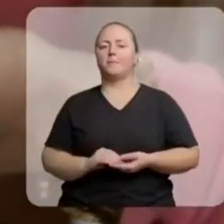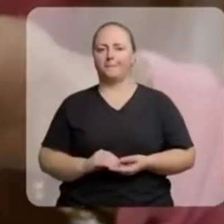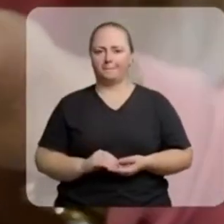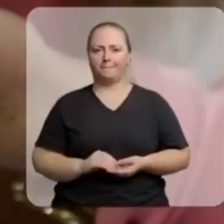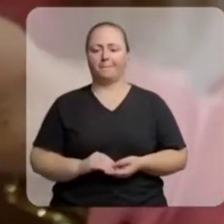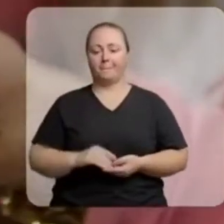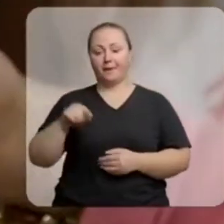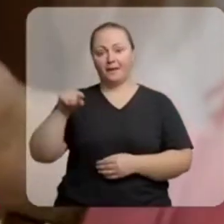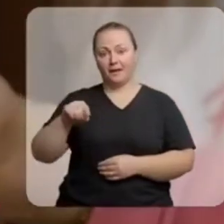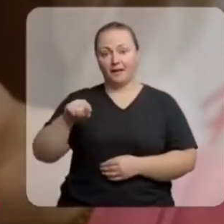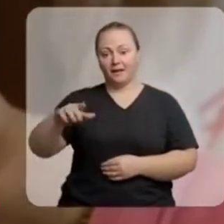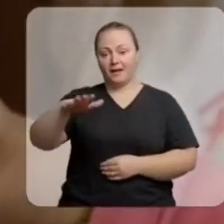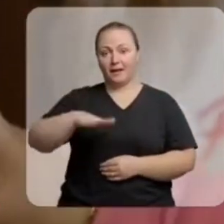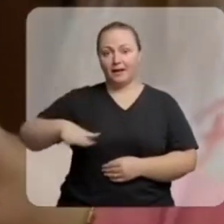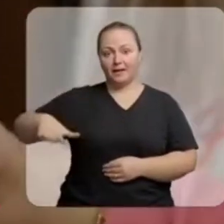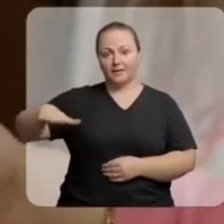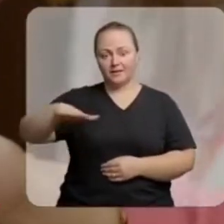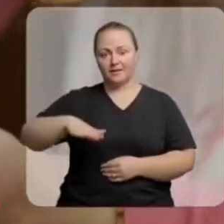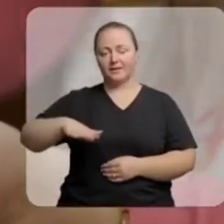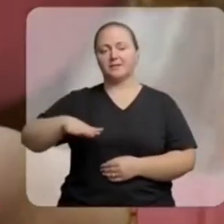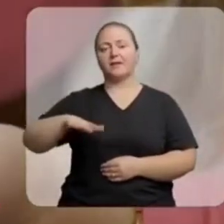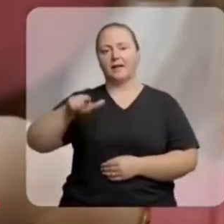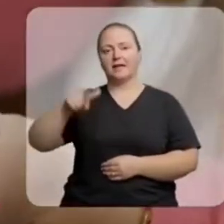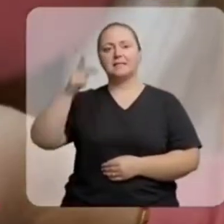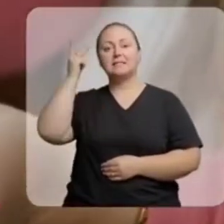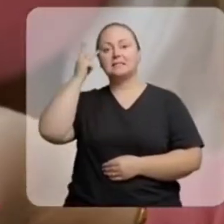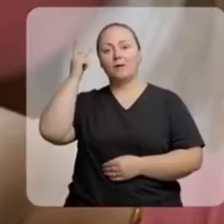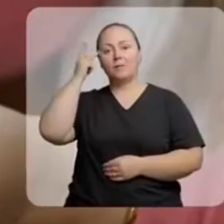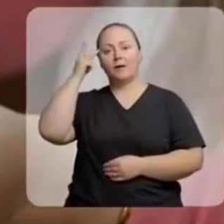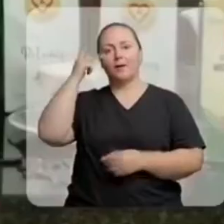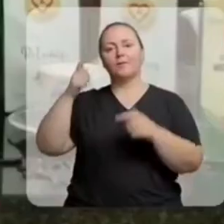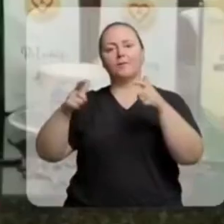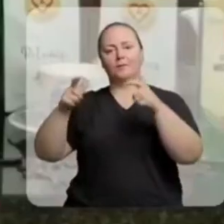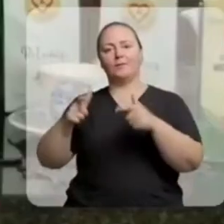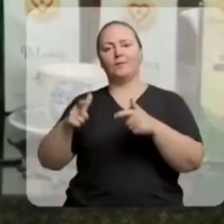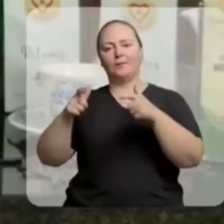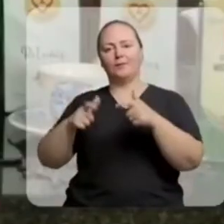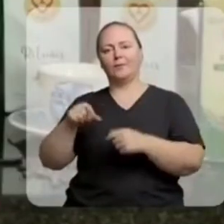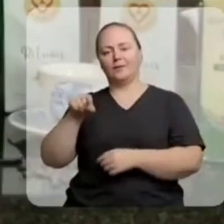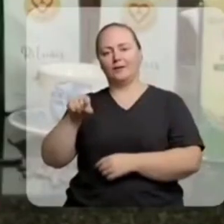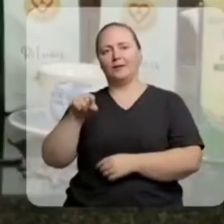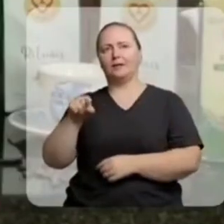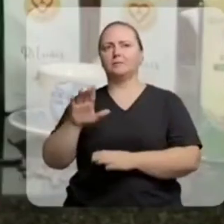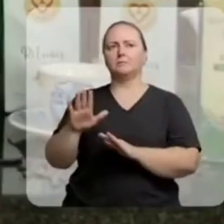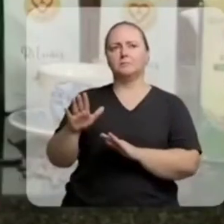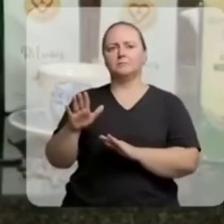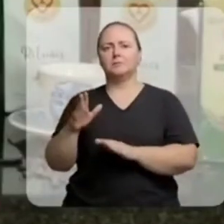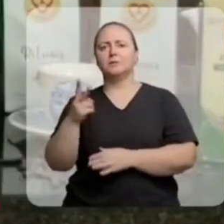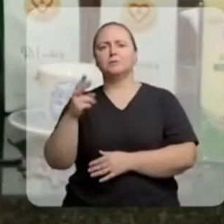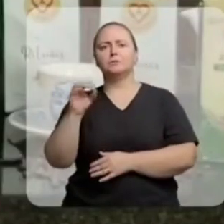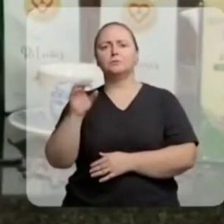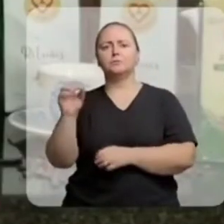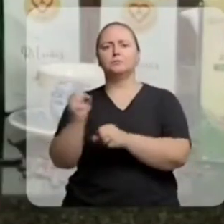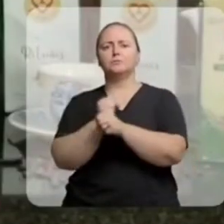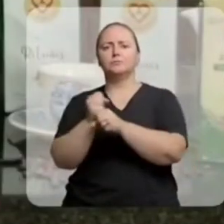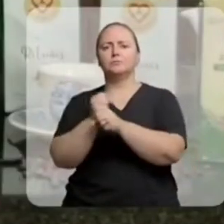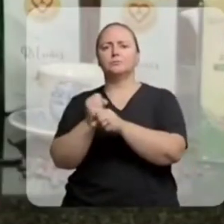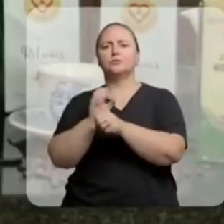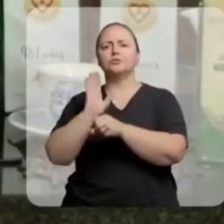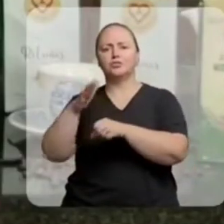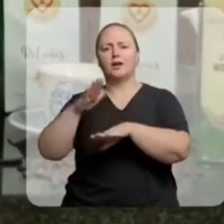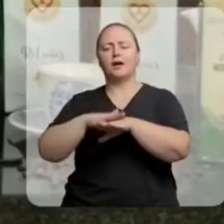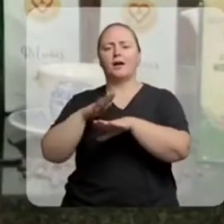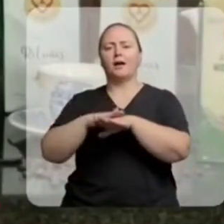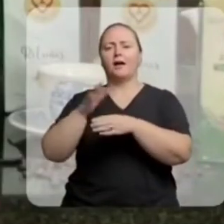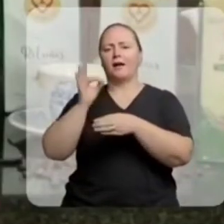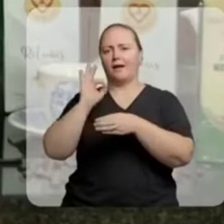região da Moggiana Paulista fica no estado de São Paulo. E há pelo menos 200 anos já tem produção de café. a